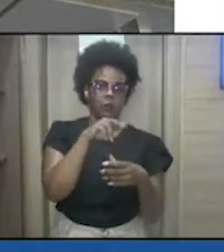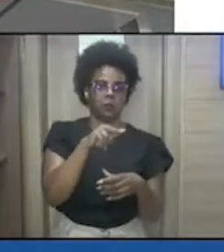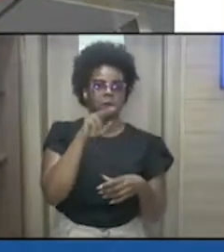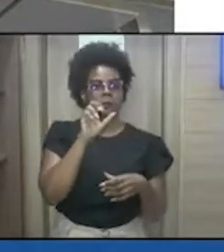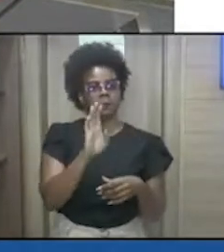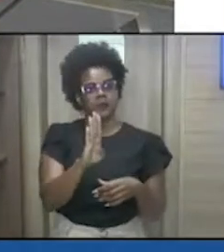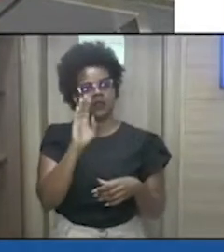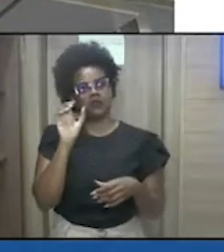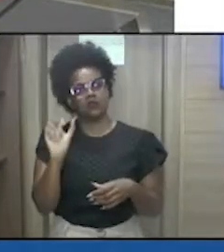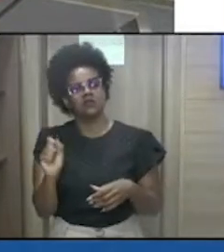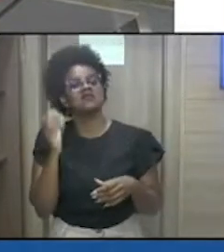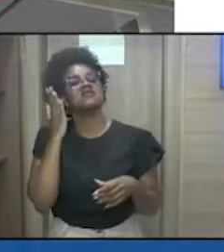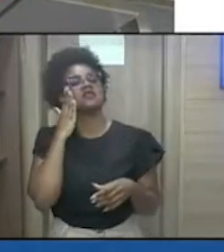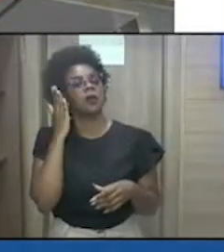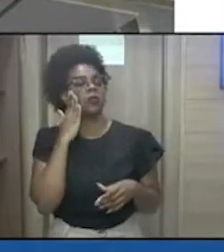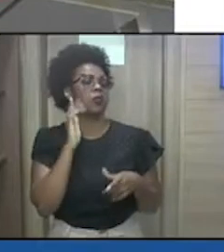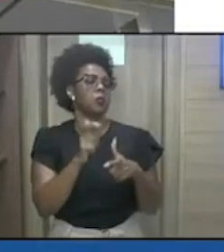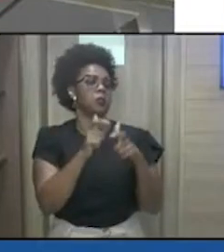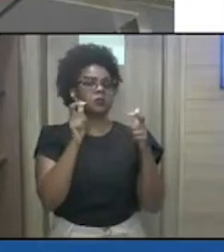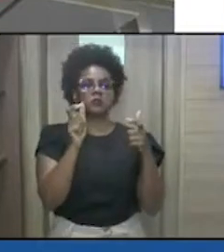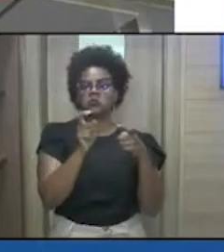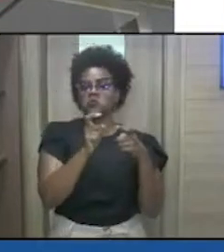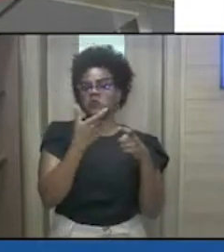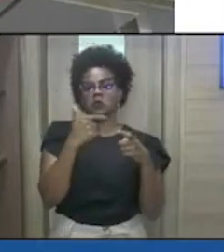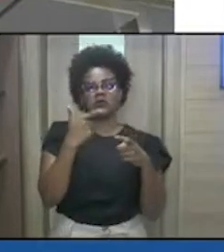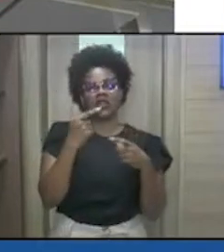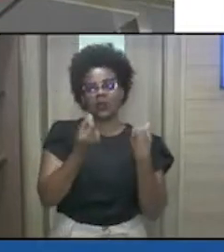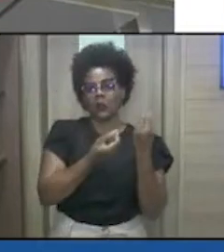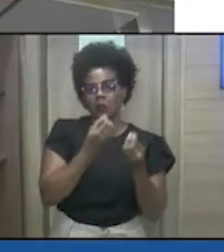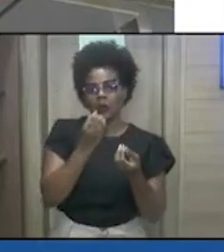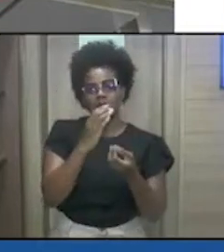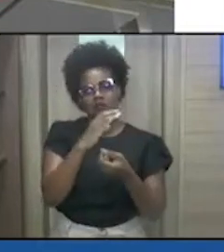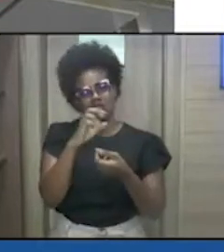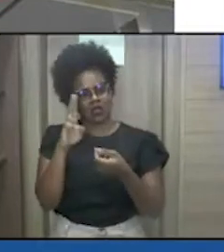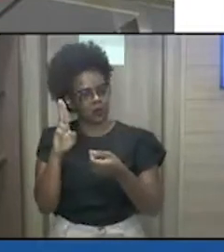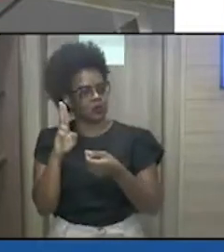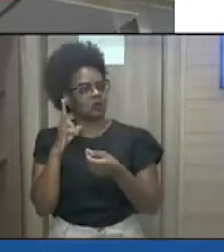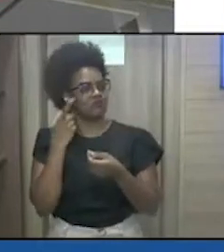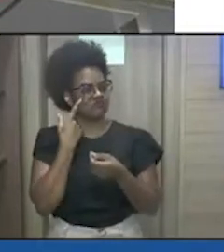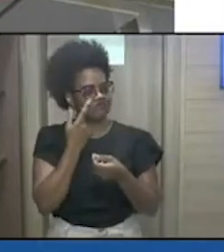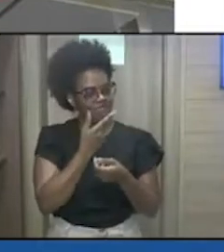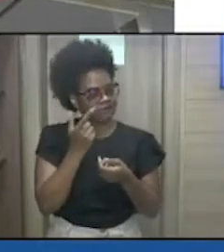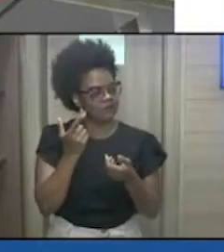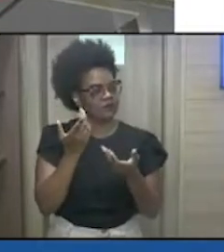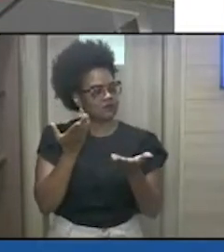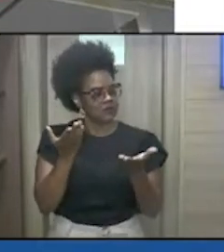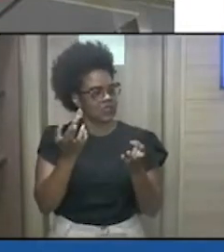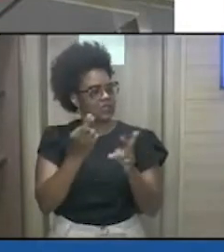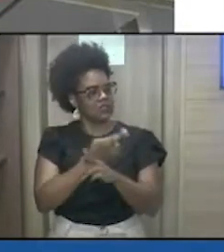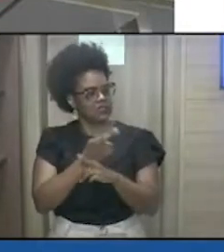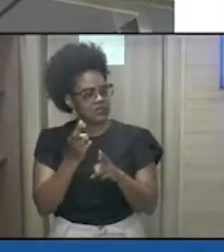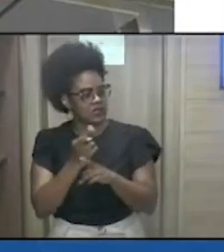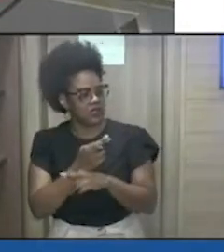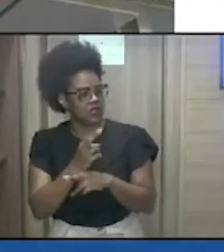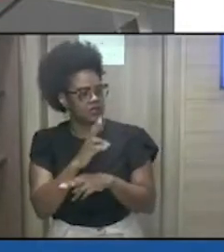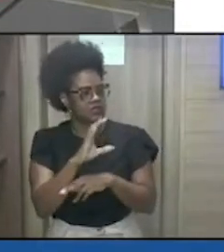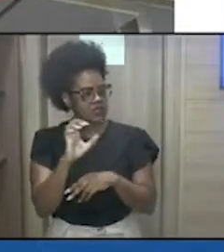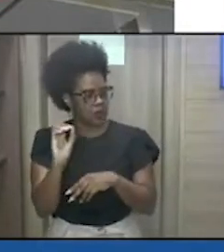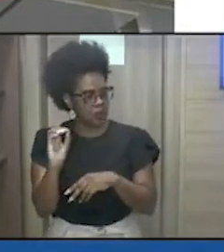UBS. E veja que são municípios que não têm CEL, né? Então, isso aí é uma correlação aí que a gente